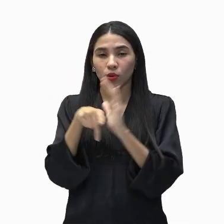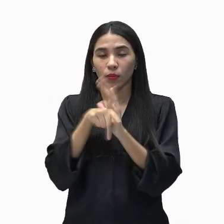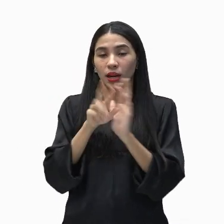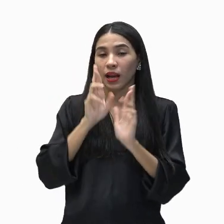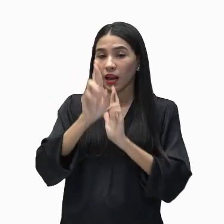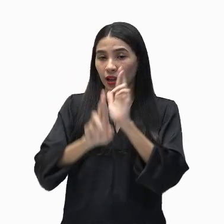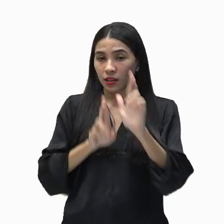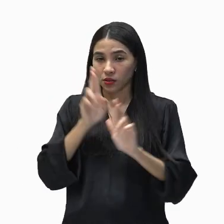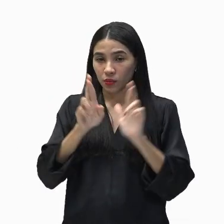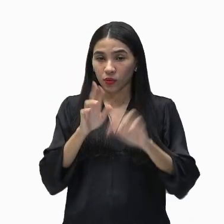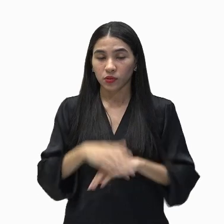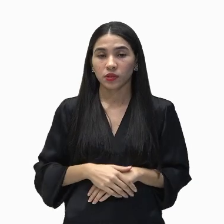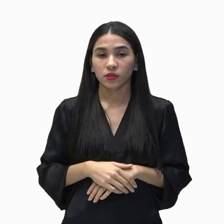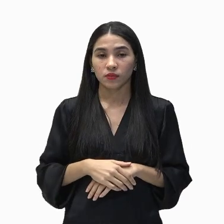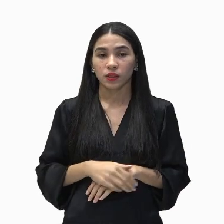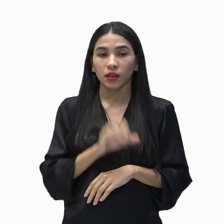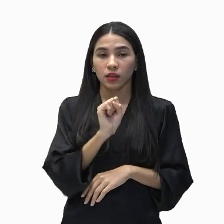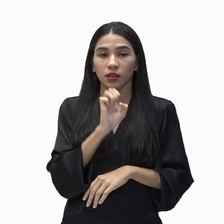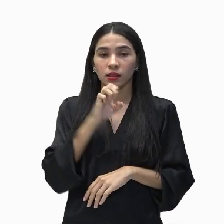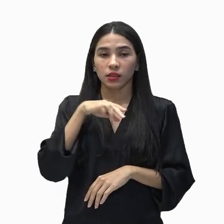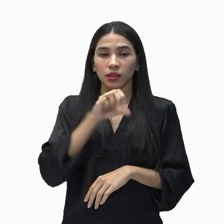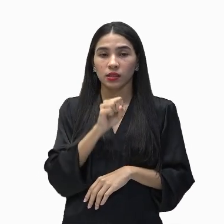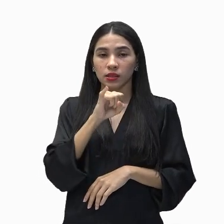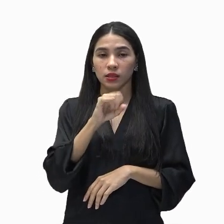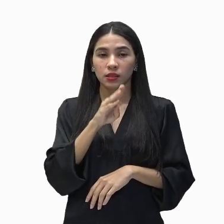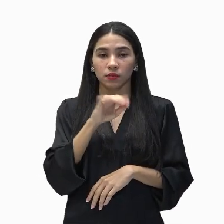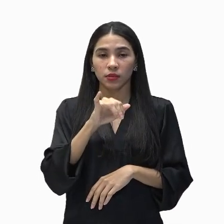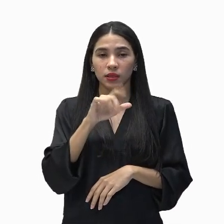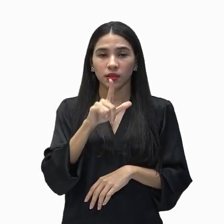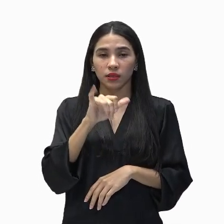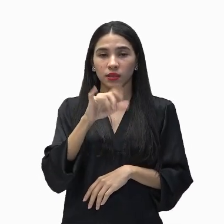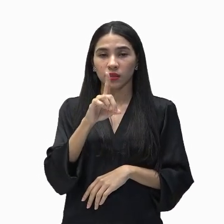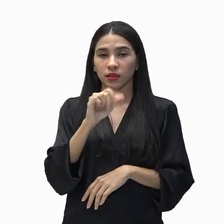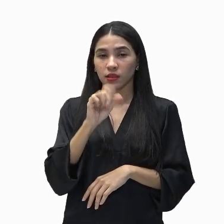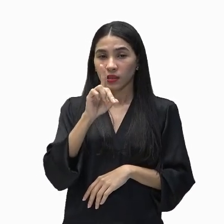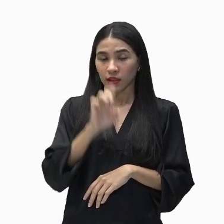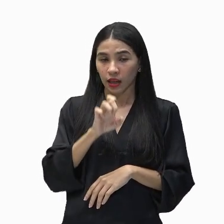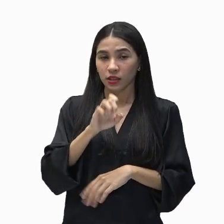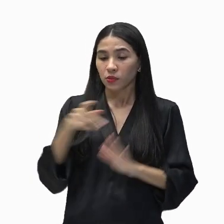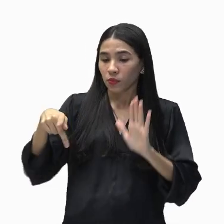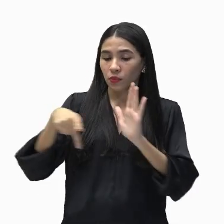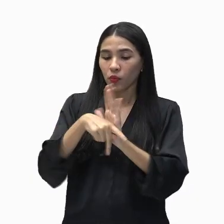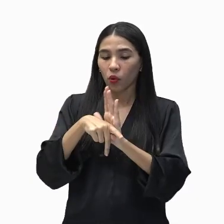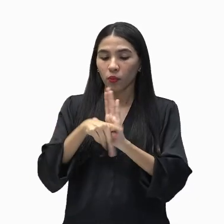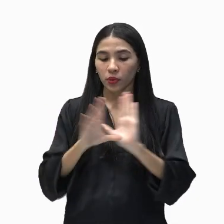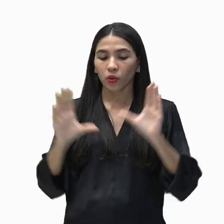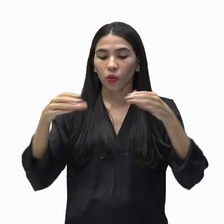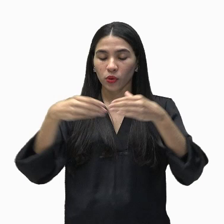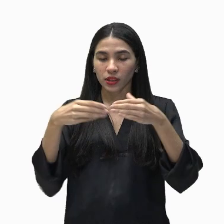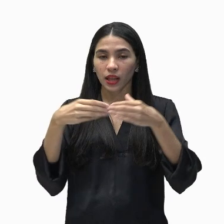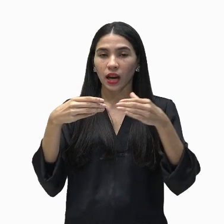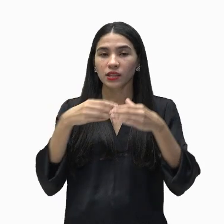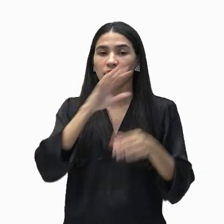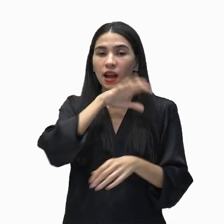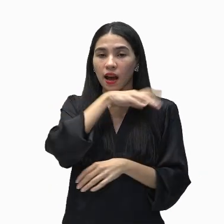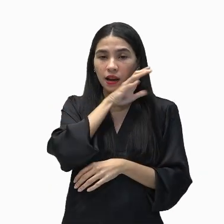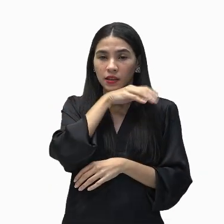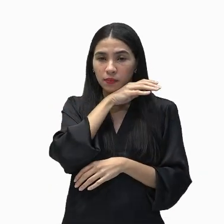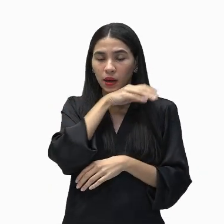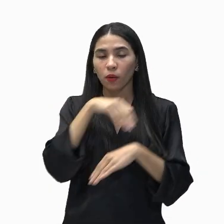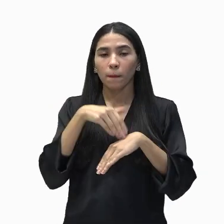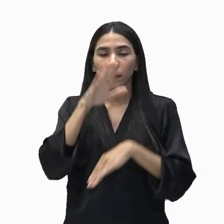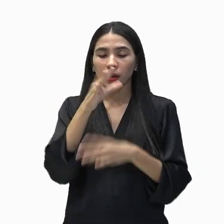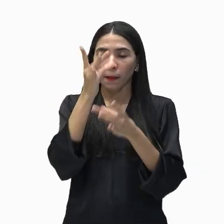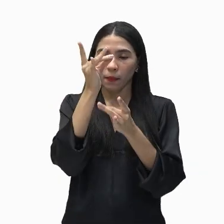característica, a sensibilidade, ela vai ser exclusiva dos animais, que é o reino mais complexo e o mais estudado